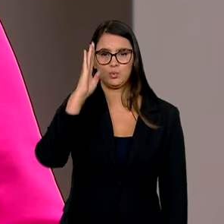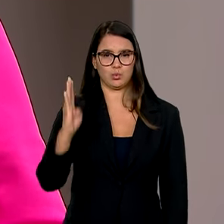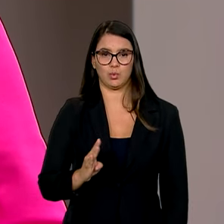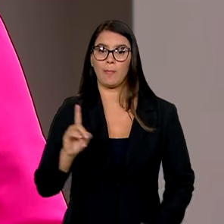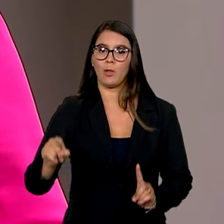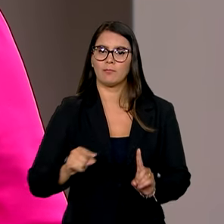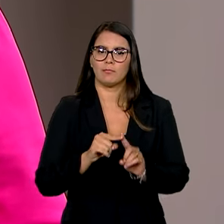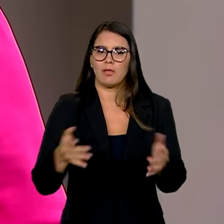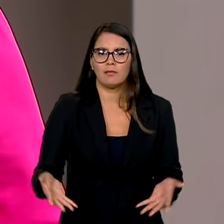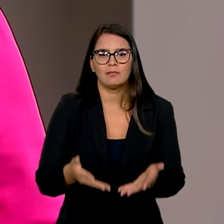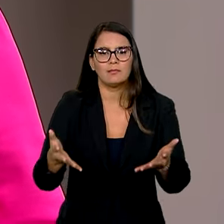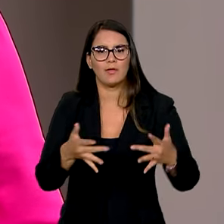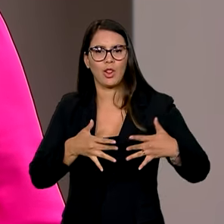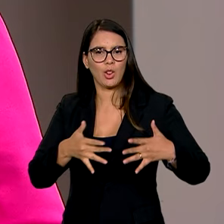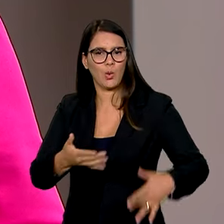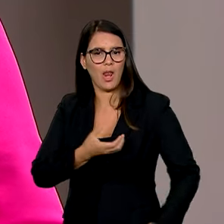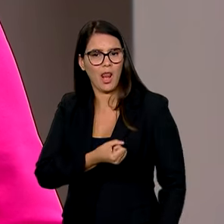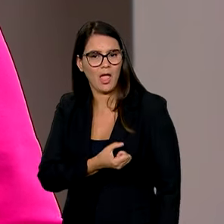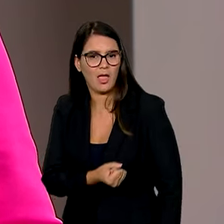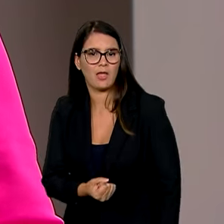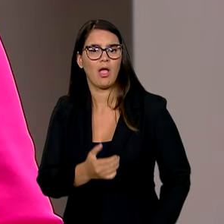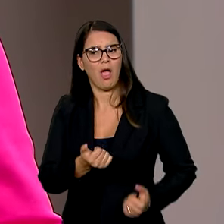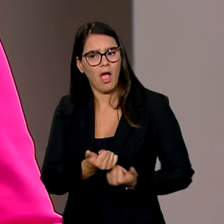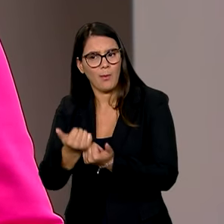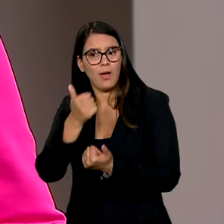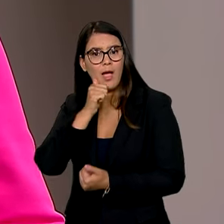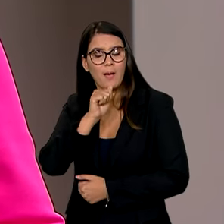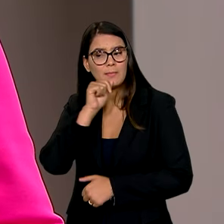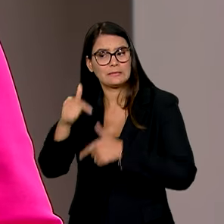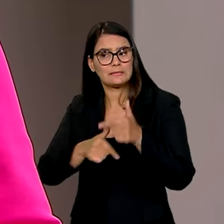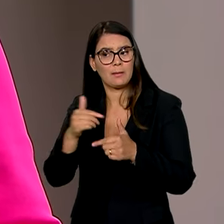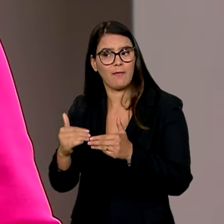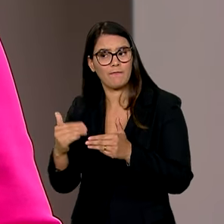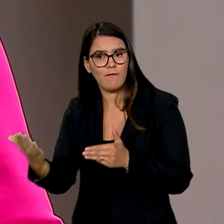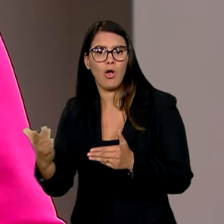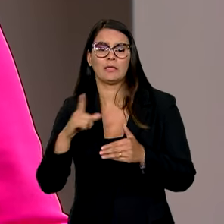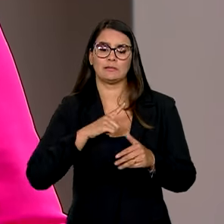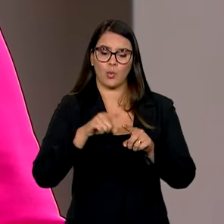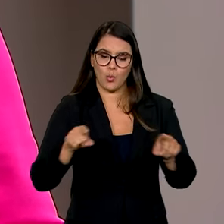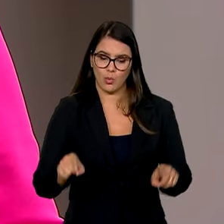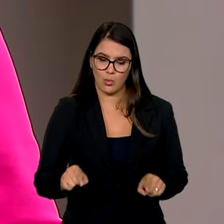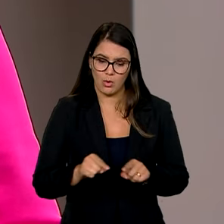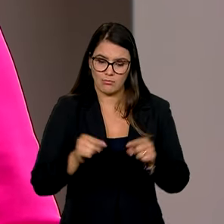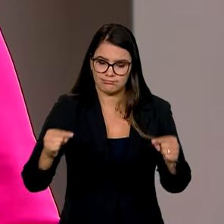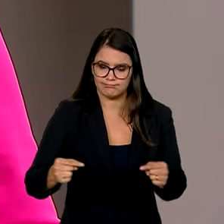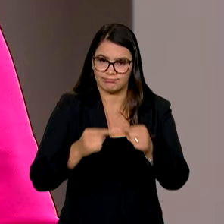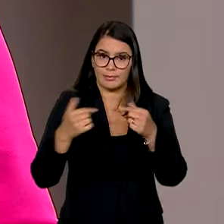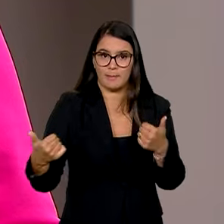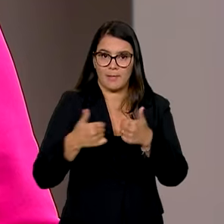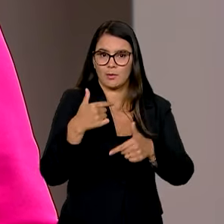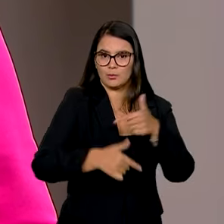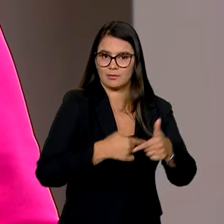objetivo é incentivar a doação de leite e apoiar as mães que trabalham fora a ter um local apropriado, mais perto do